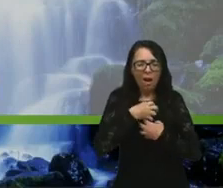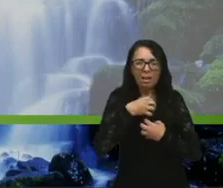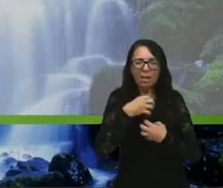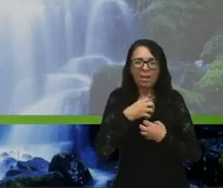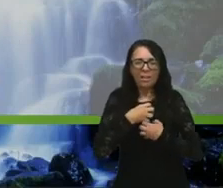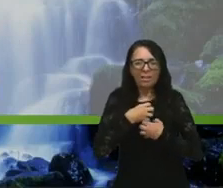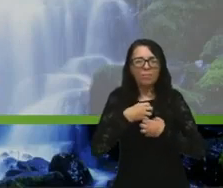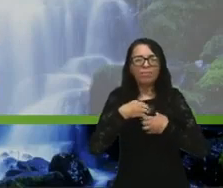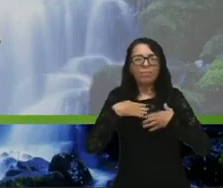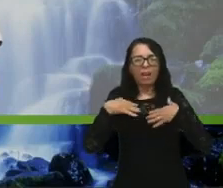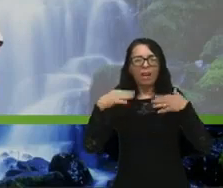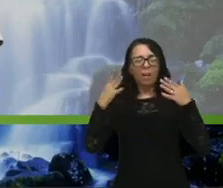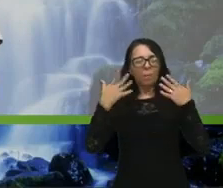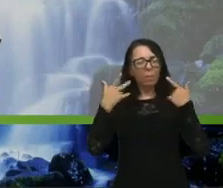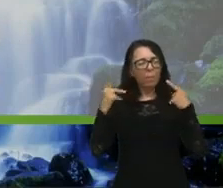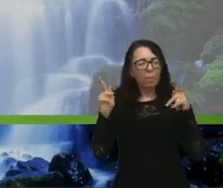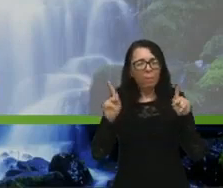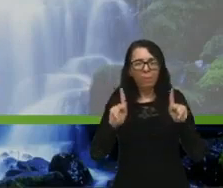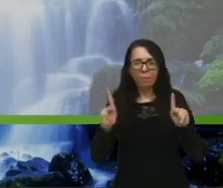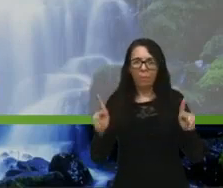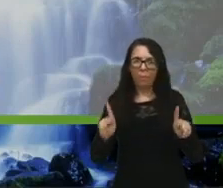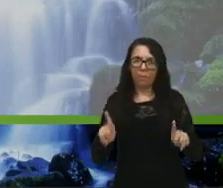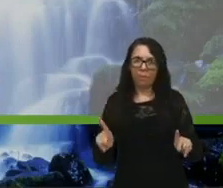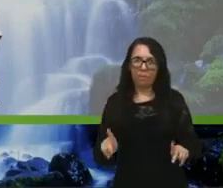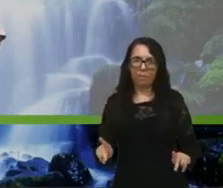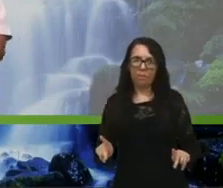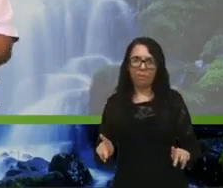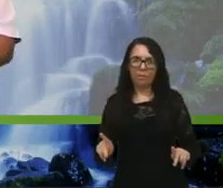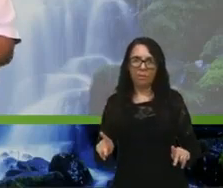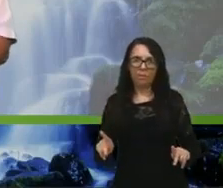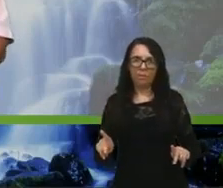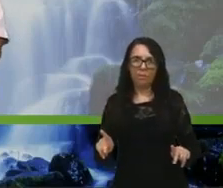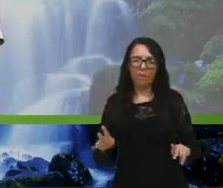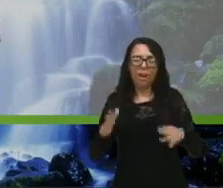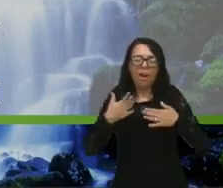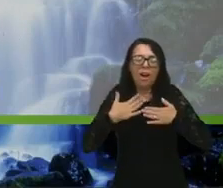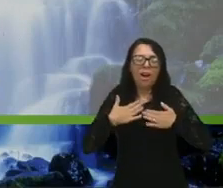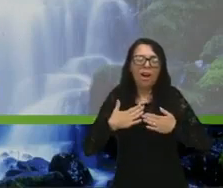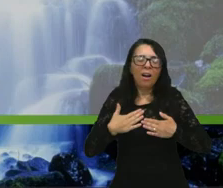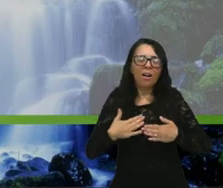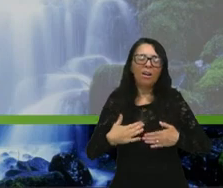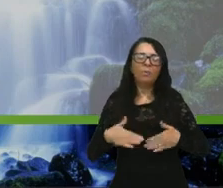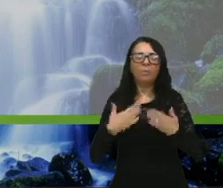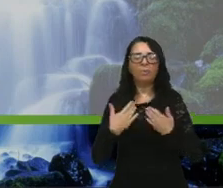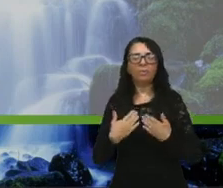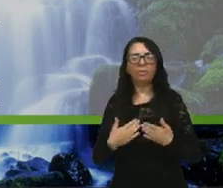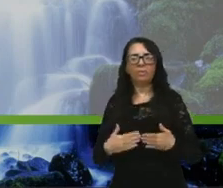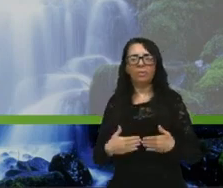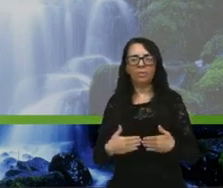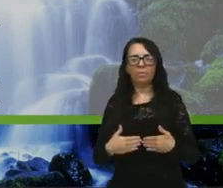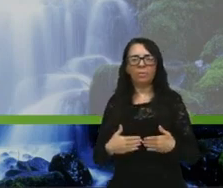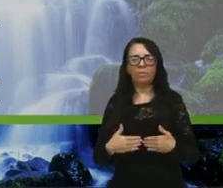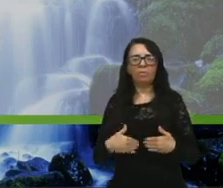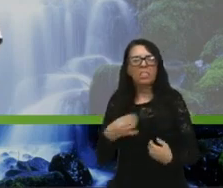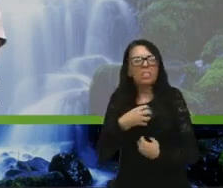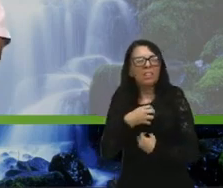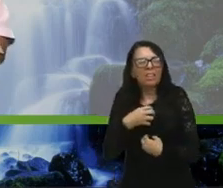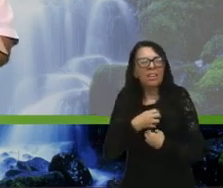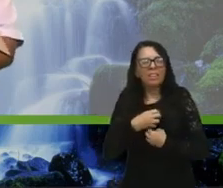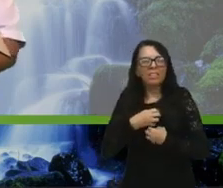transformam o interior do ser humano. Mesmo que você estabeleça um programa